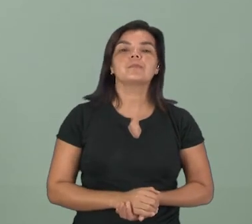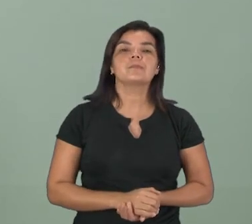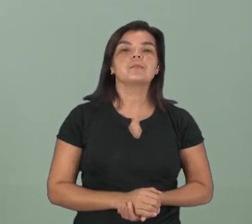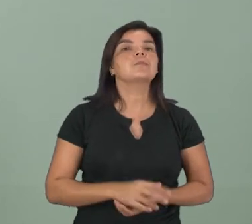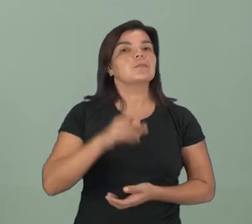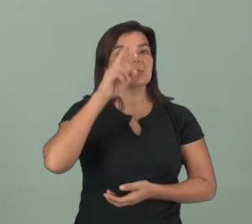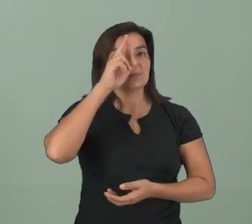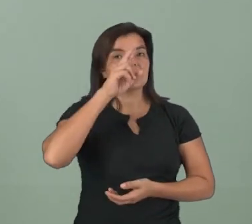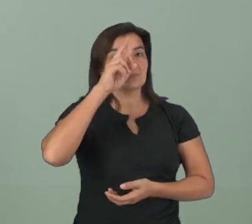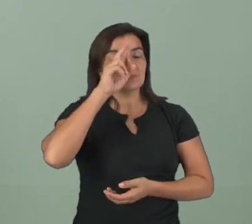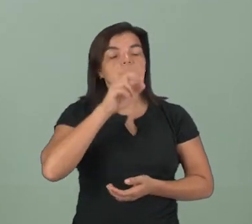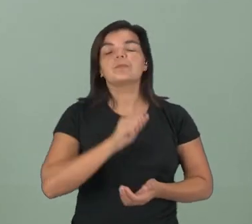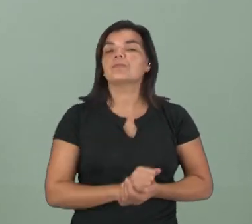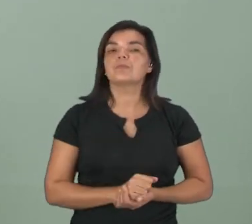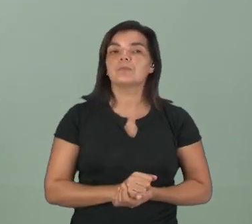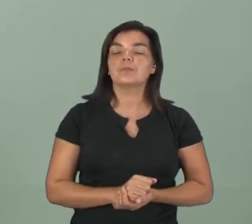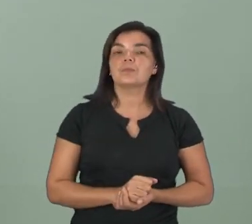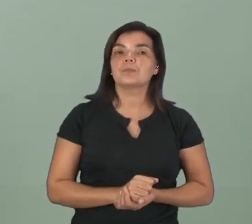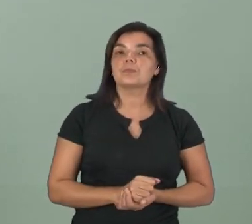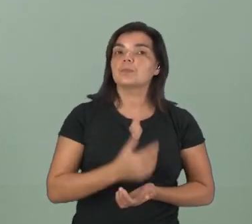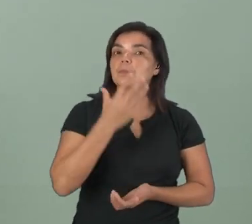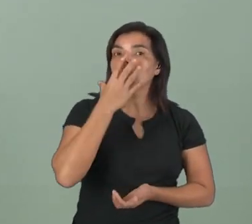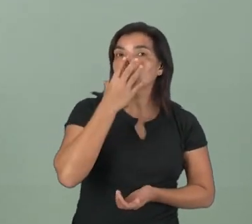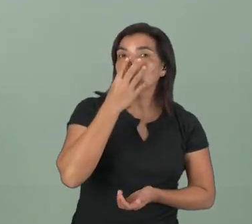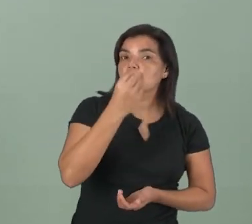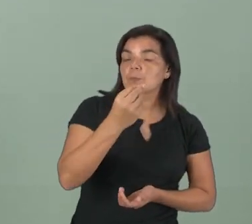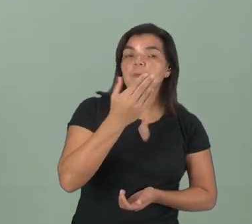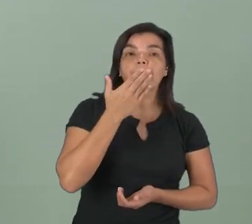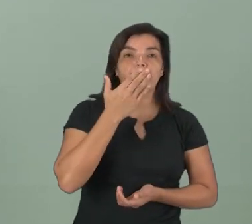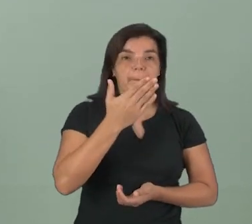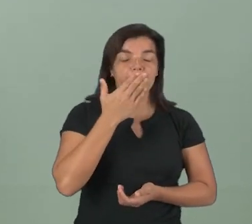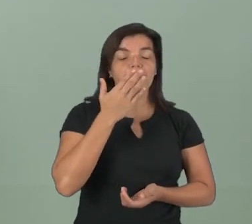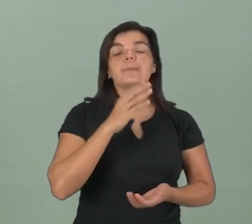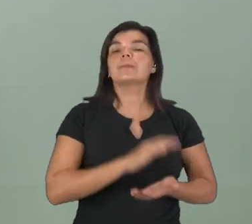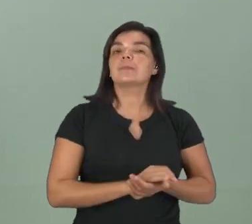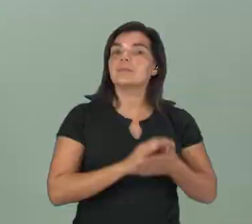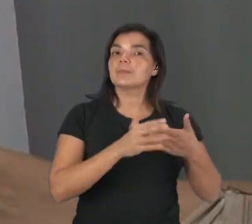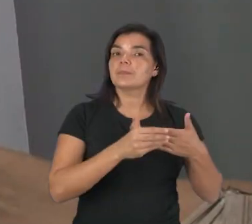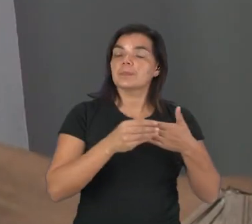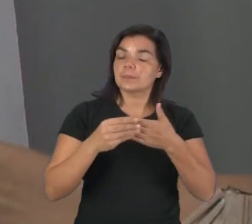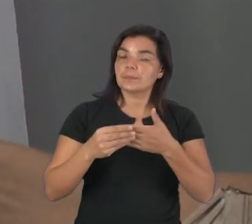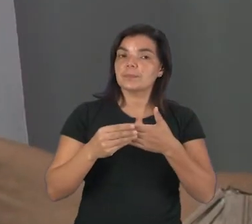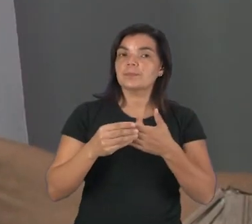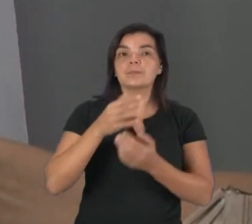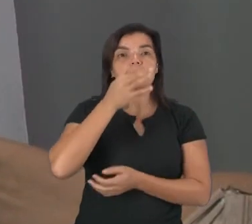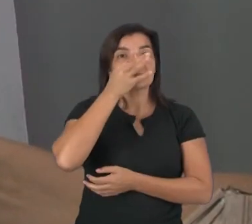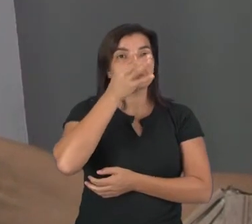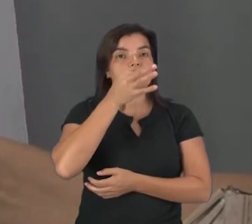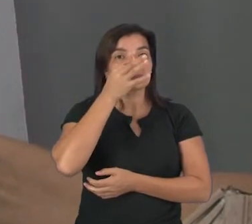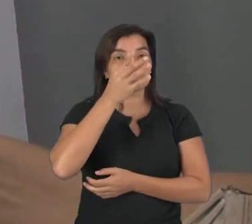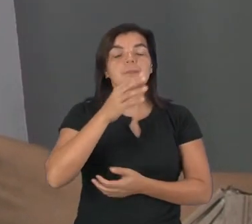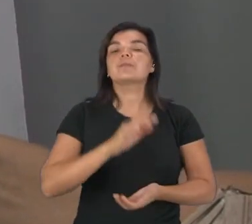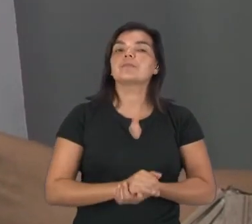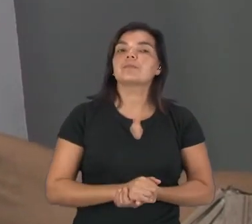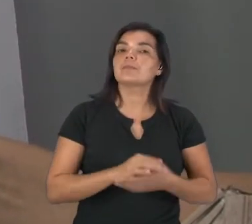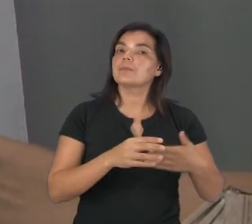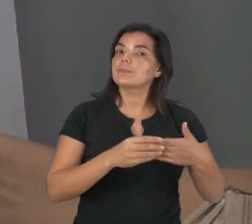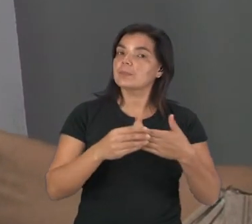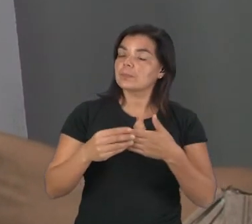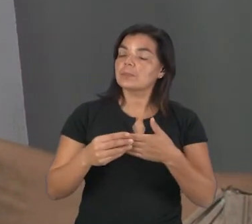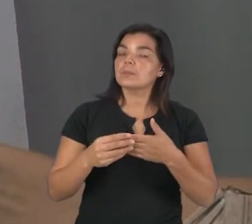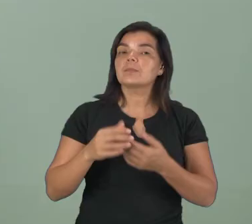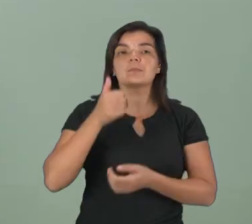na história. Quando o lobo pediu para que ela colhesse algumas flores e levasse